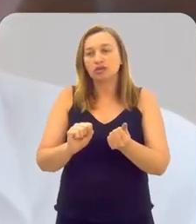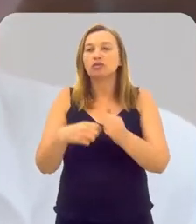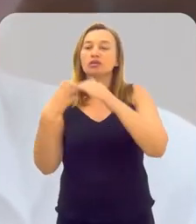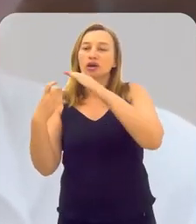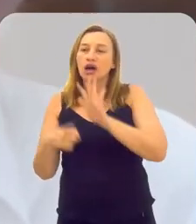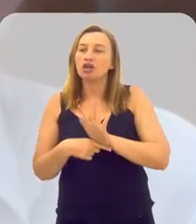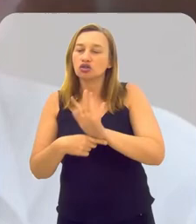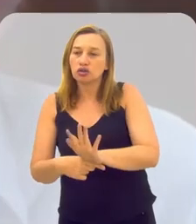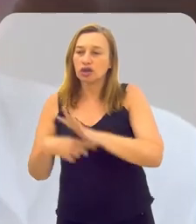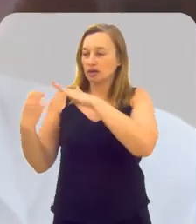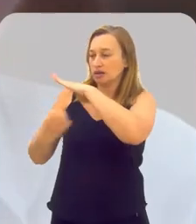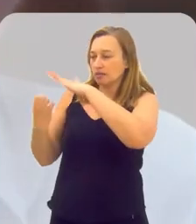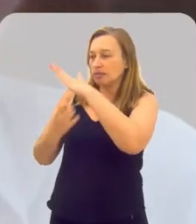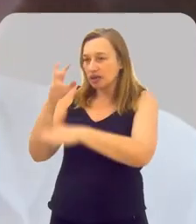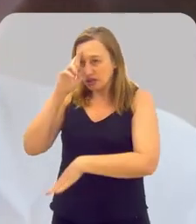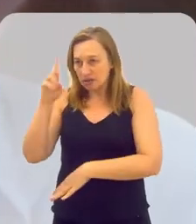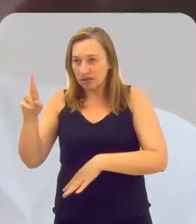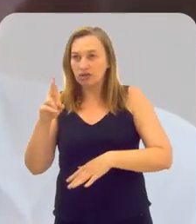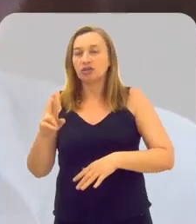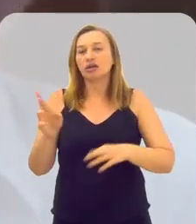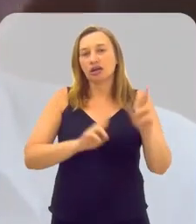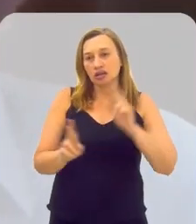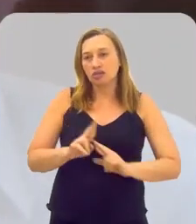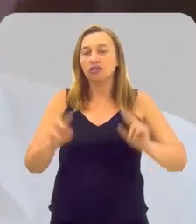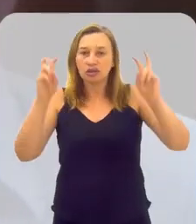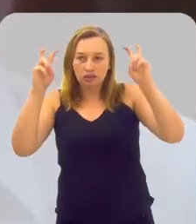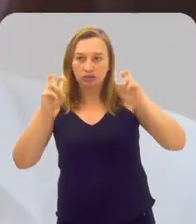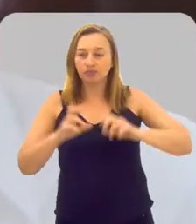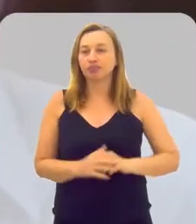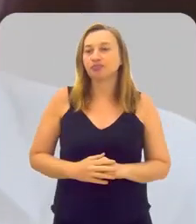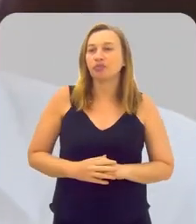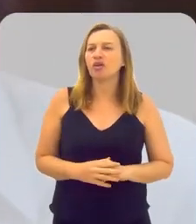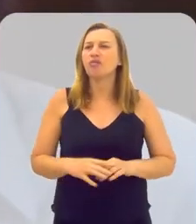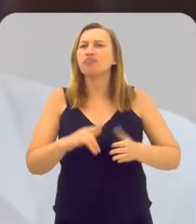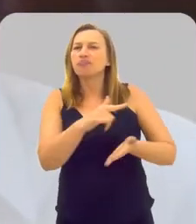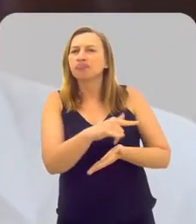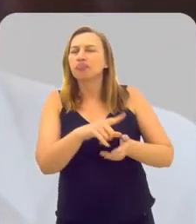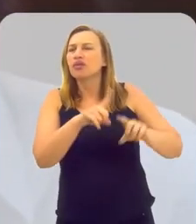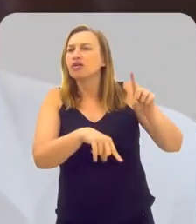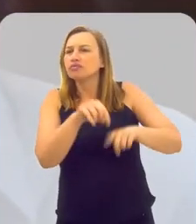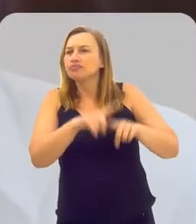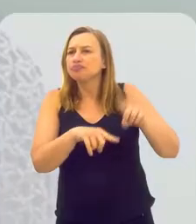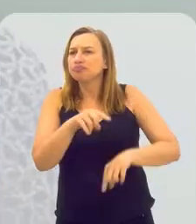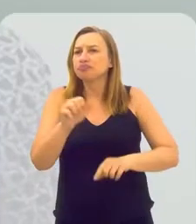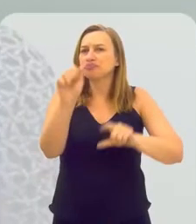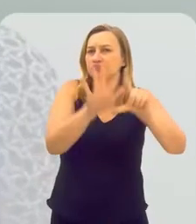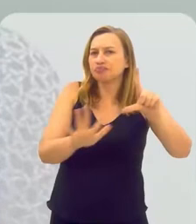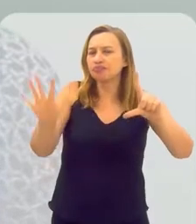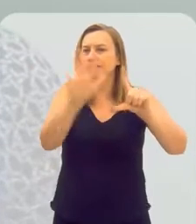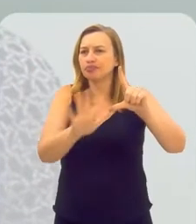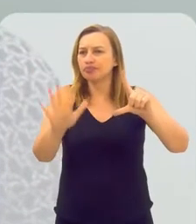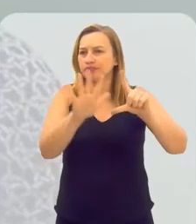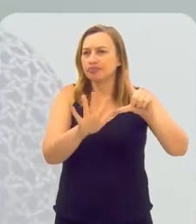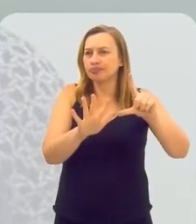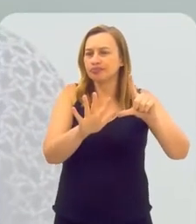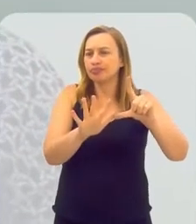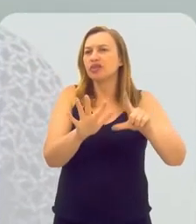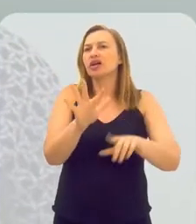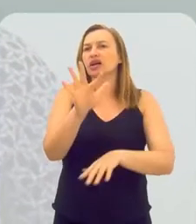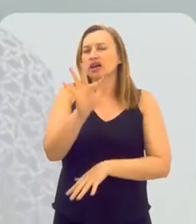gente pode dar para o empresariado em relação a esse assunto. Esse material está disponível no site